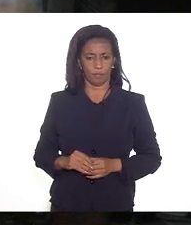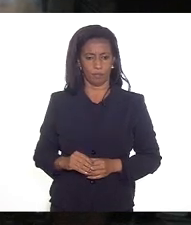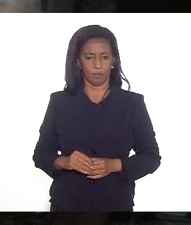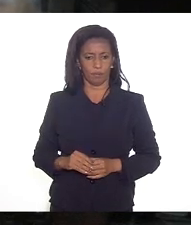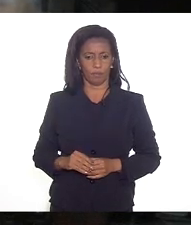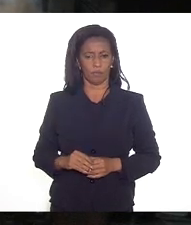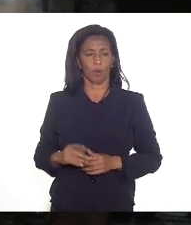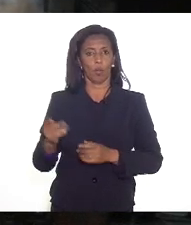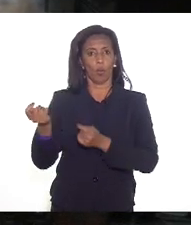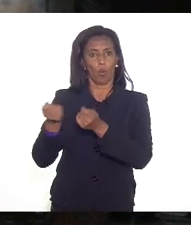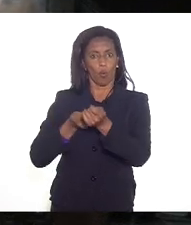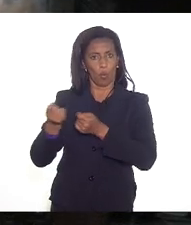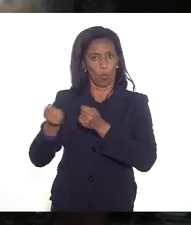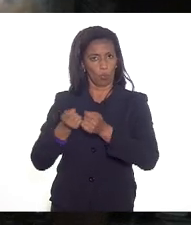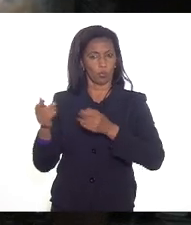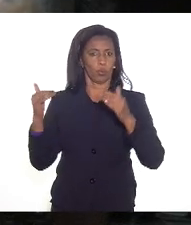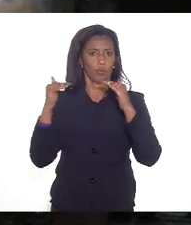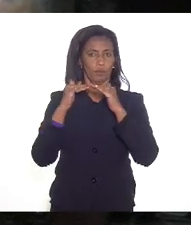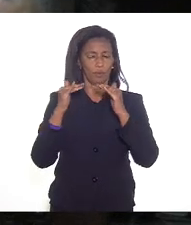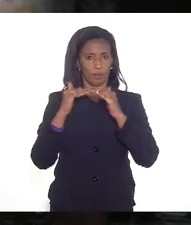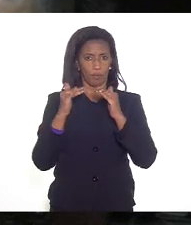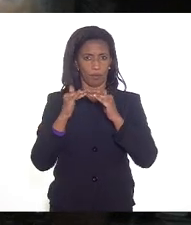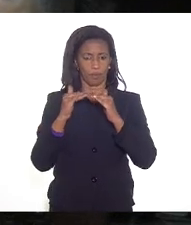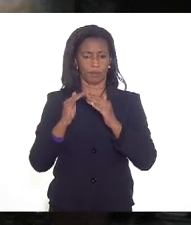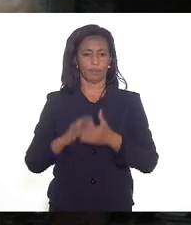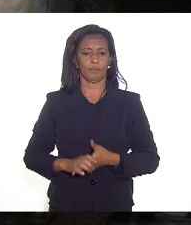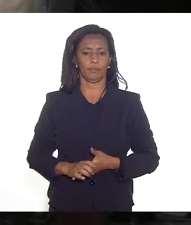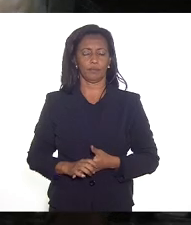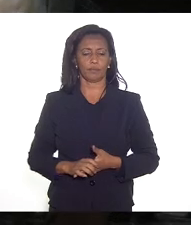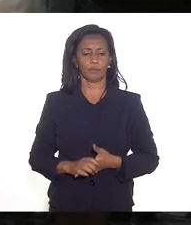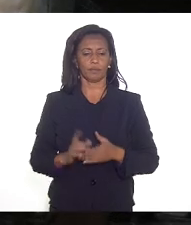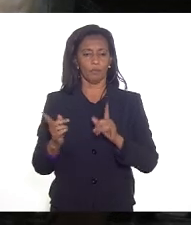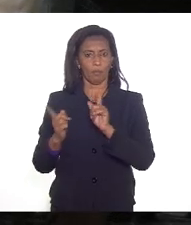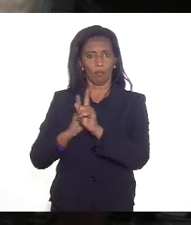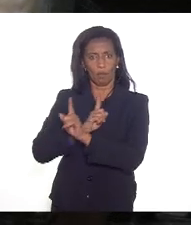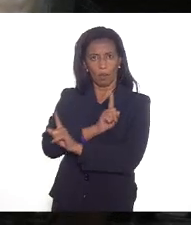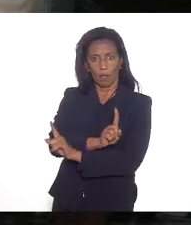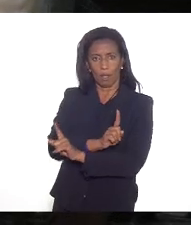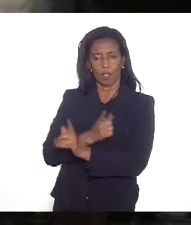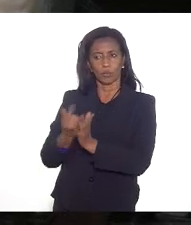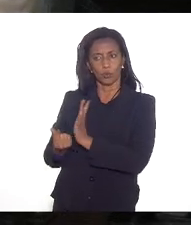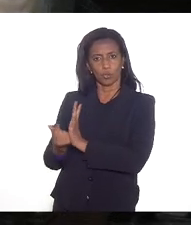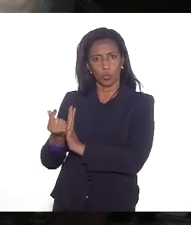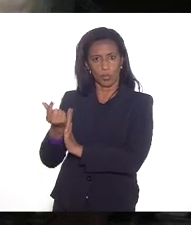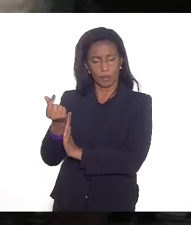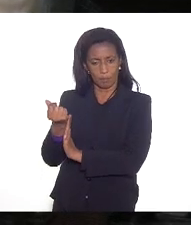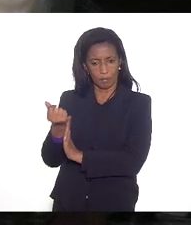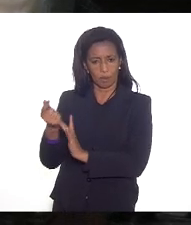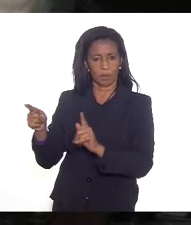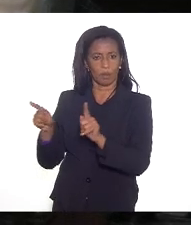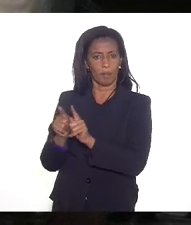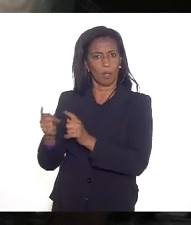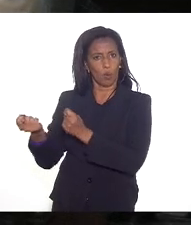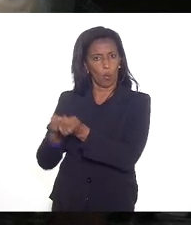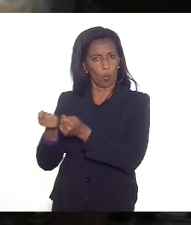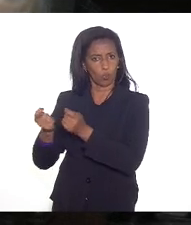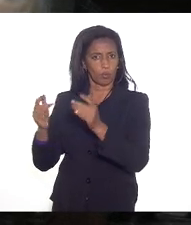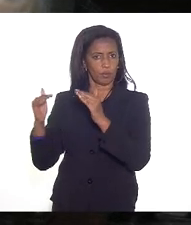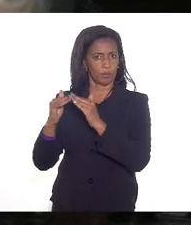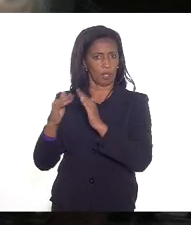controle da arrecadação Estadual fiscalização de tributos estaduais contrário de orçamento Finanças fiscalização financeira e controle